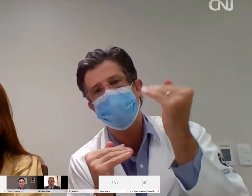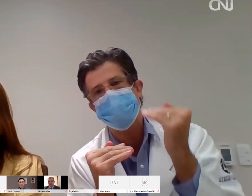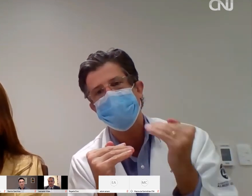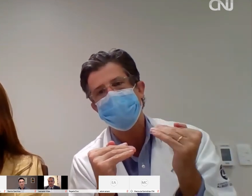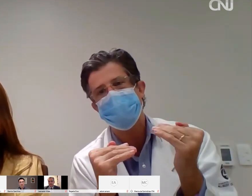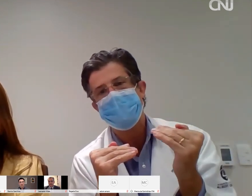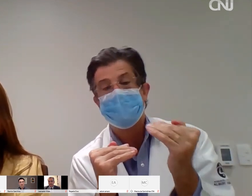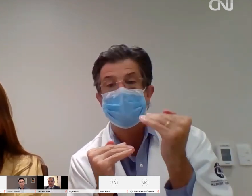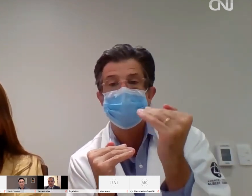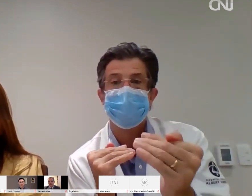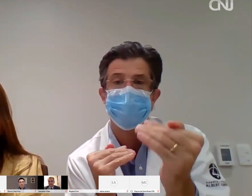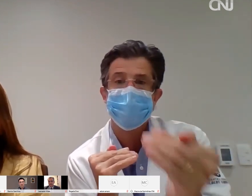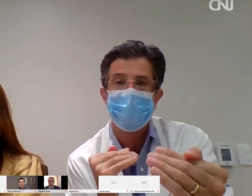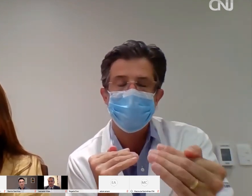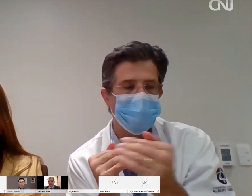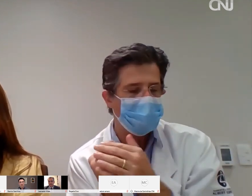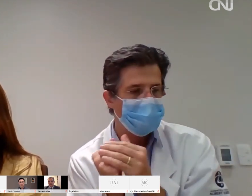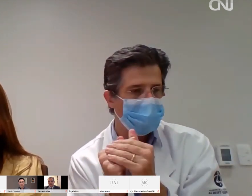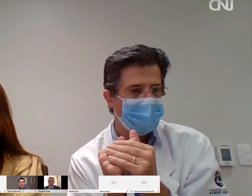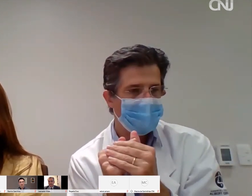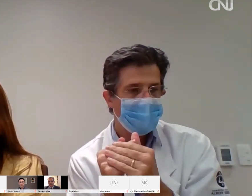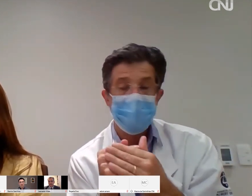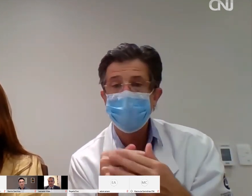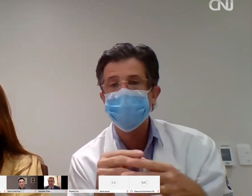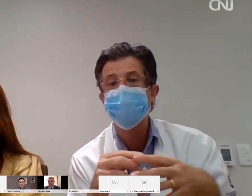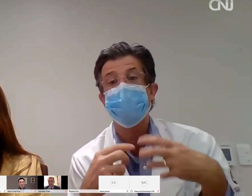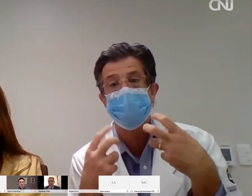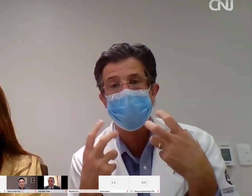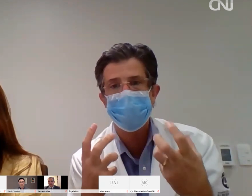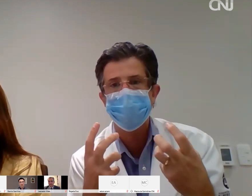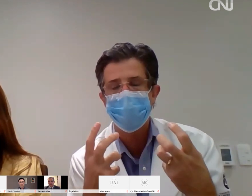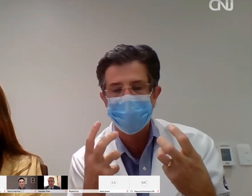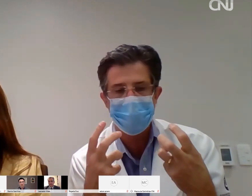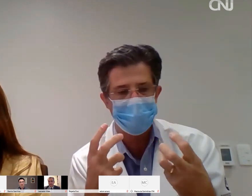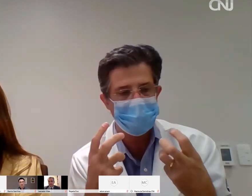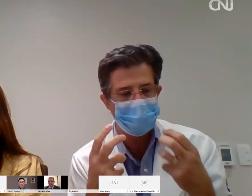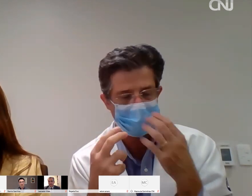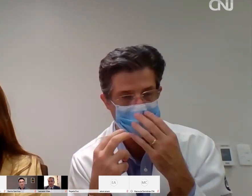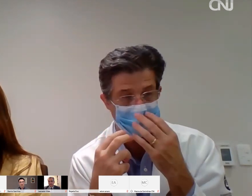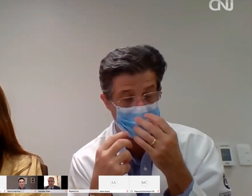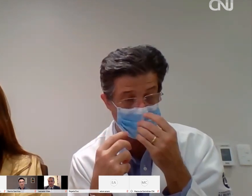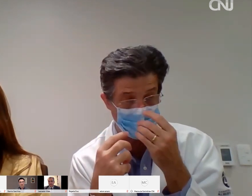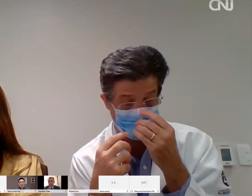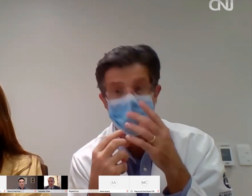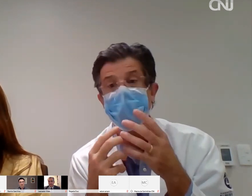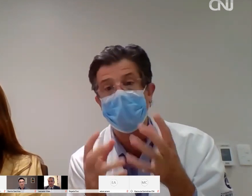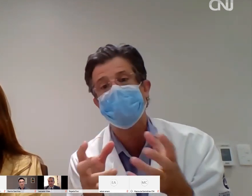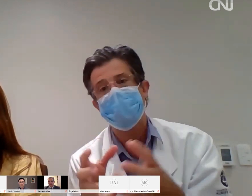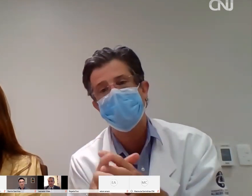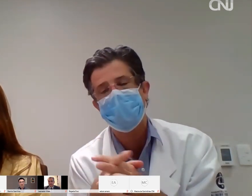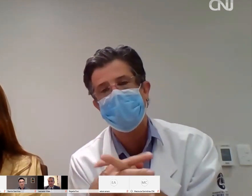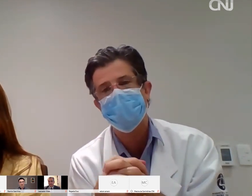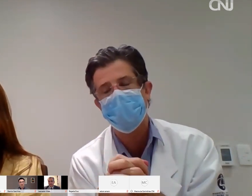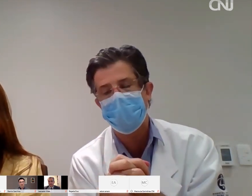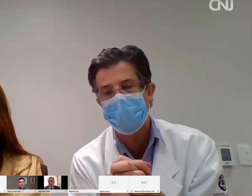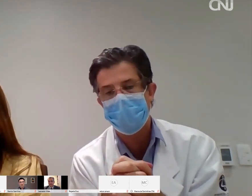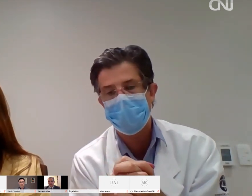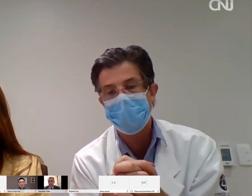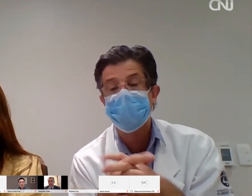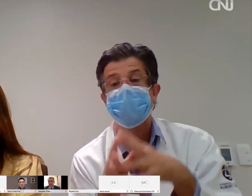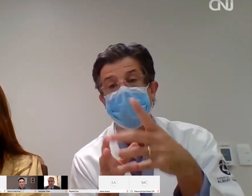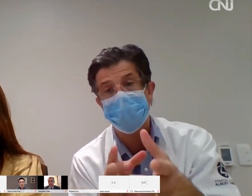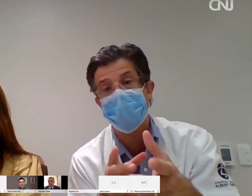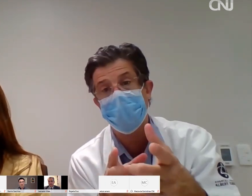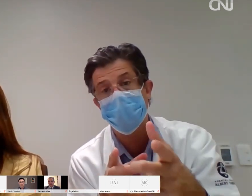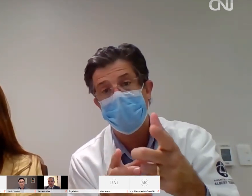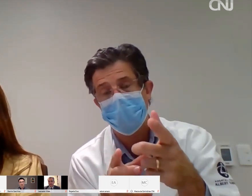colher informações da sua saúde. Quer dizer, eu vejo que os programas hoje governamentais precisam estar mais alavancados,